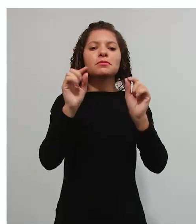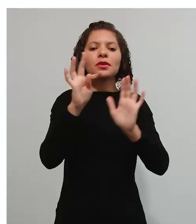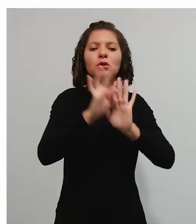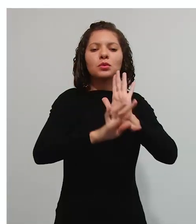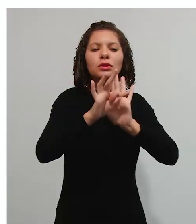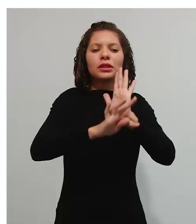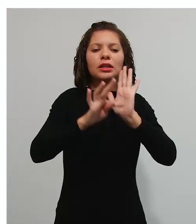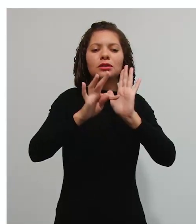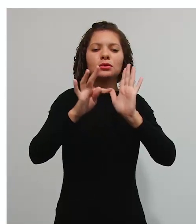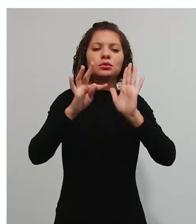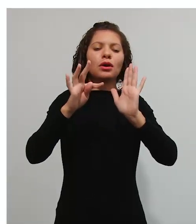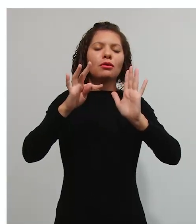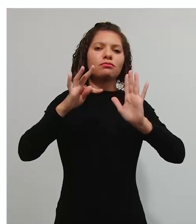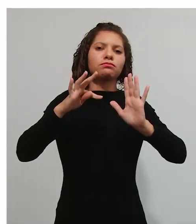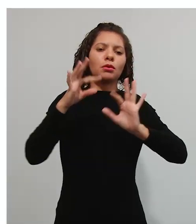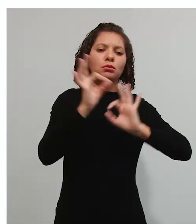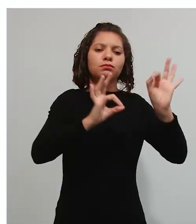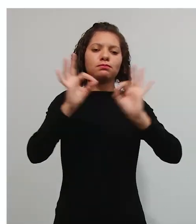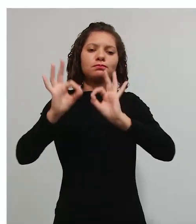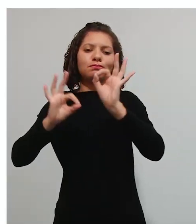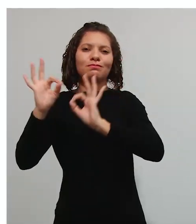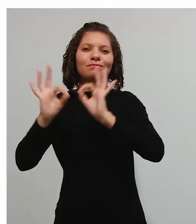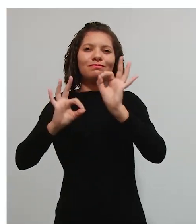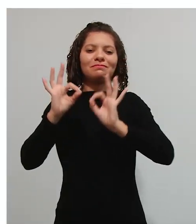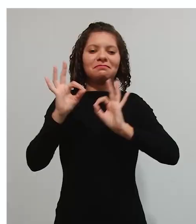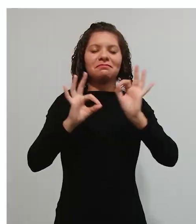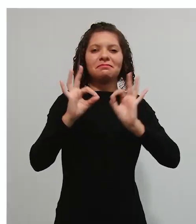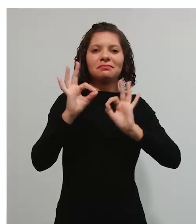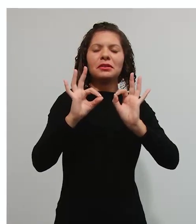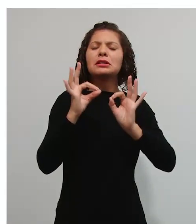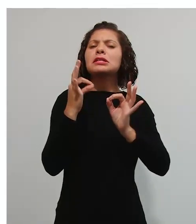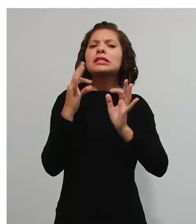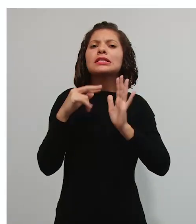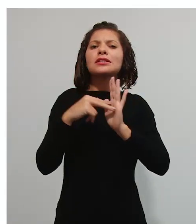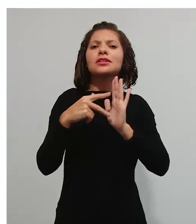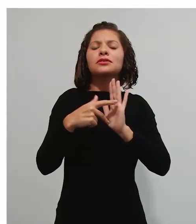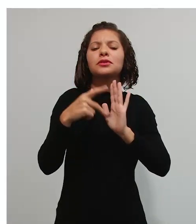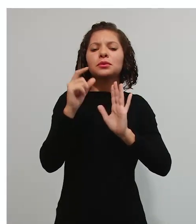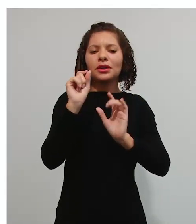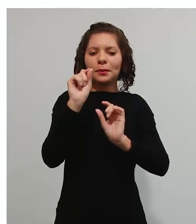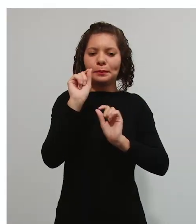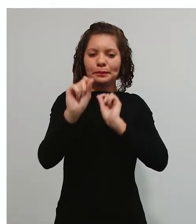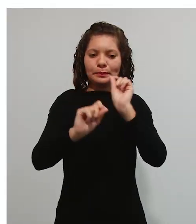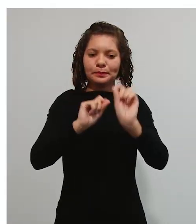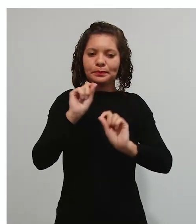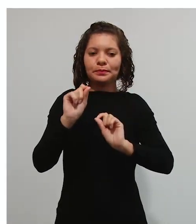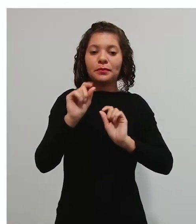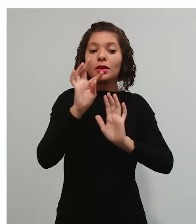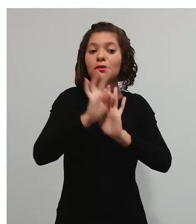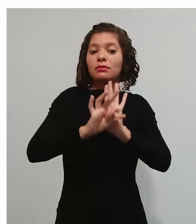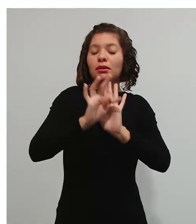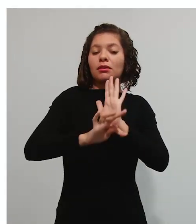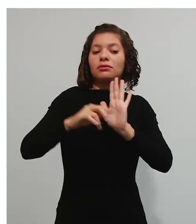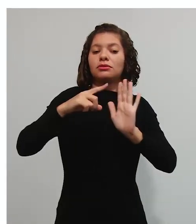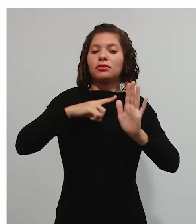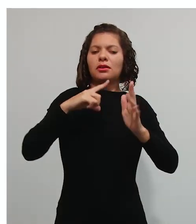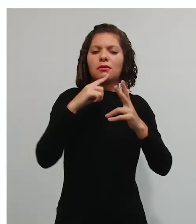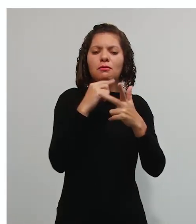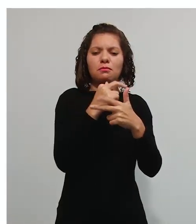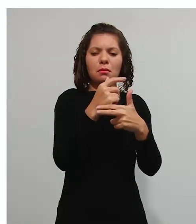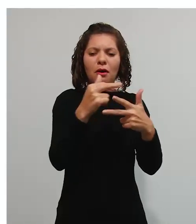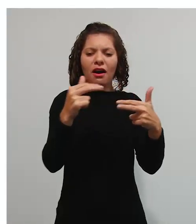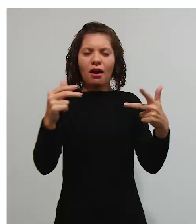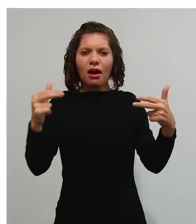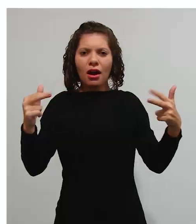todo organizado de sentido. Dizer que ele é um todo organizado de sentido implica afirmar que o